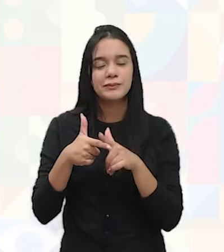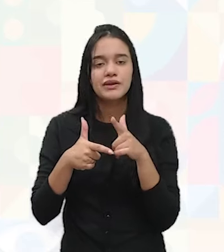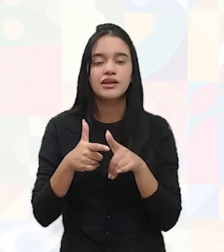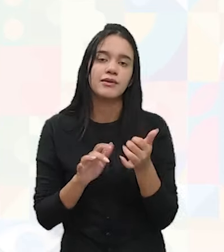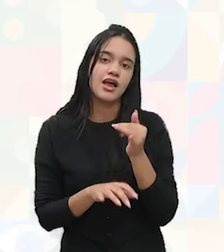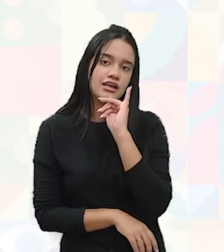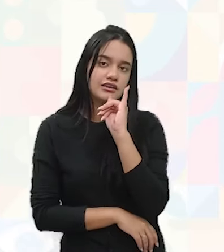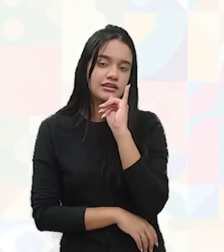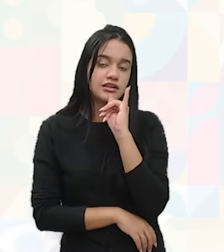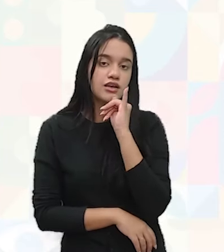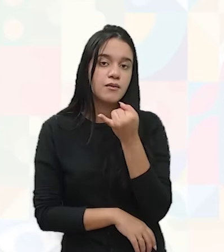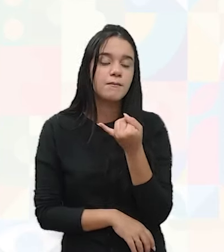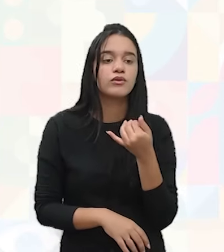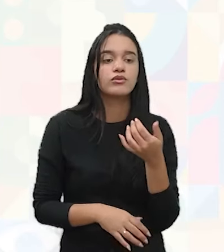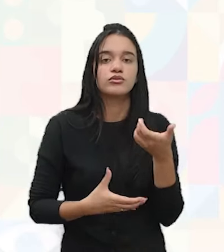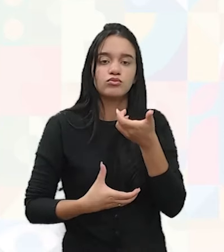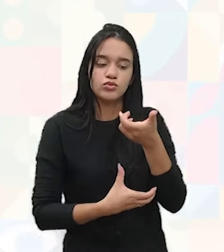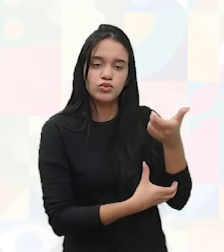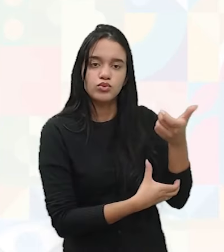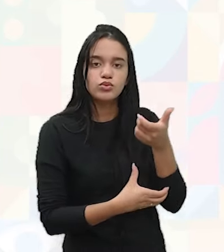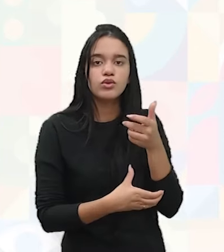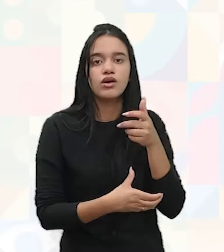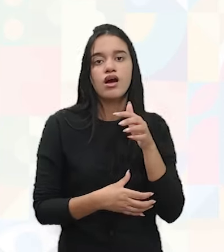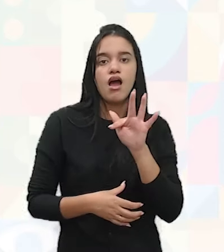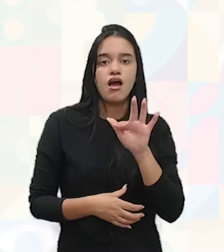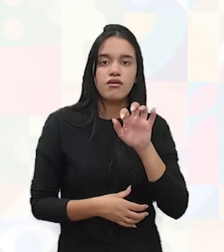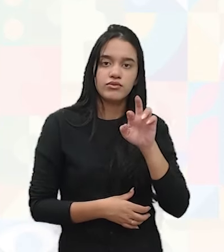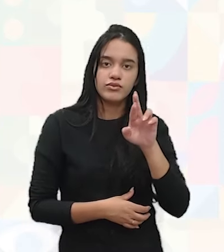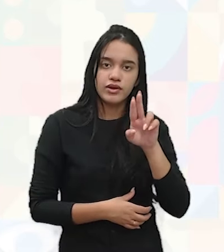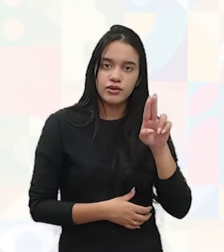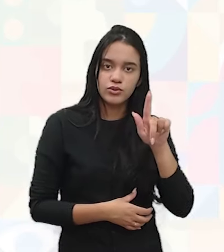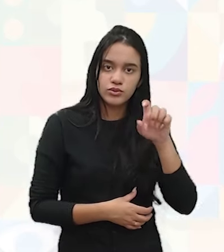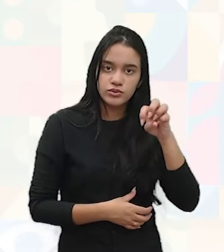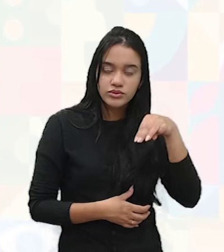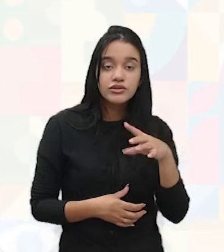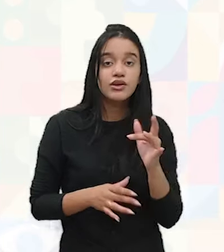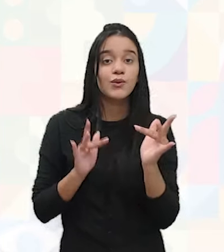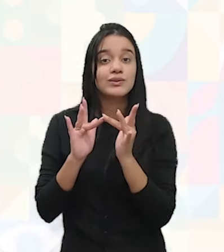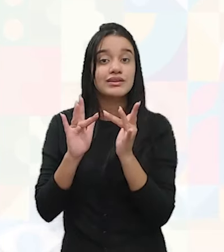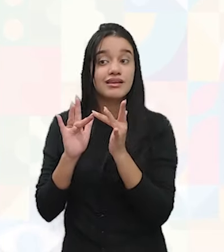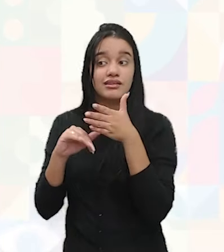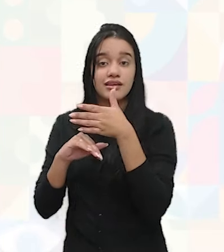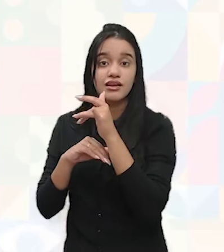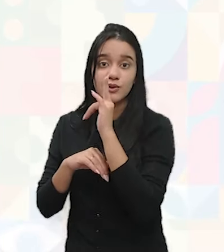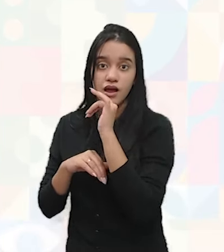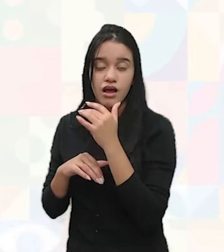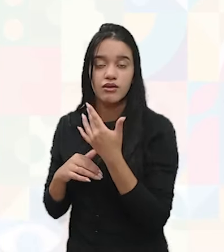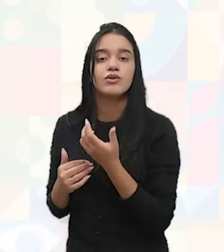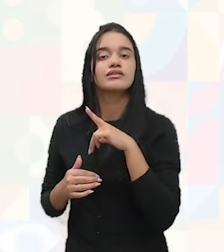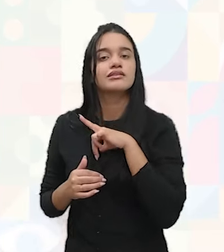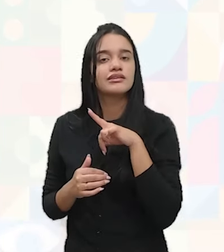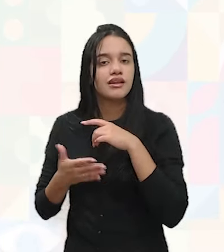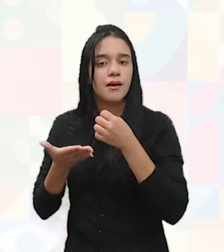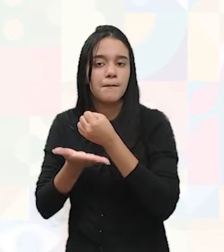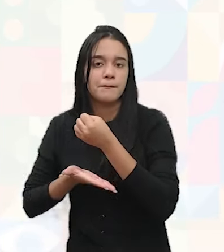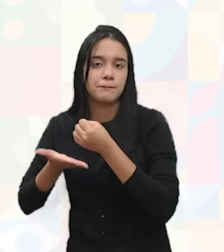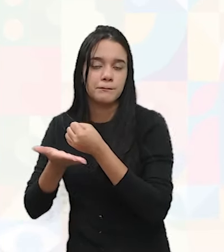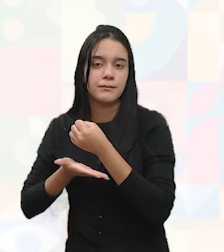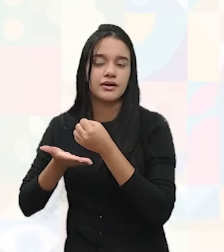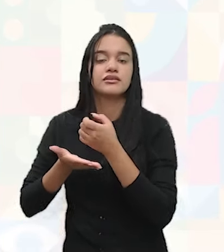tipo amações ferrugem ele em contato direto com a umidade então ele tem que ter a basez inha além